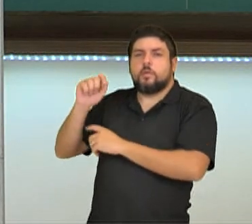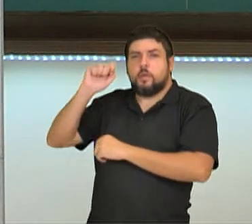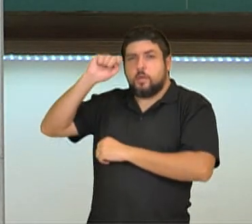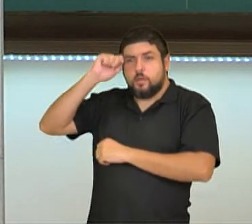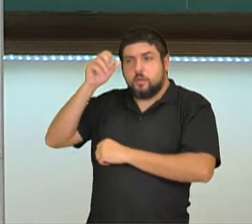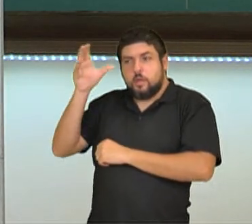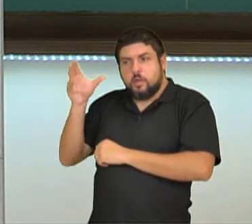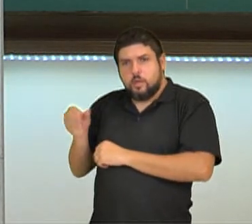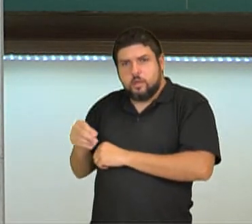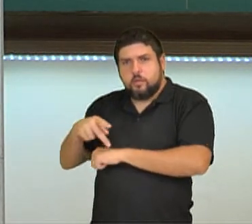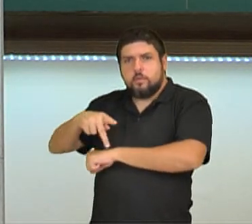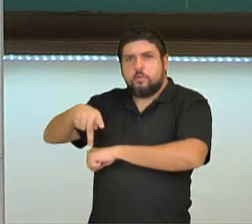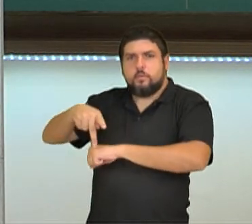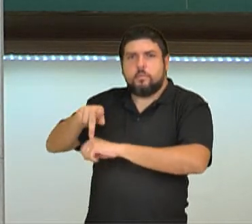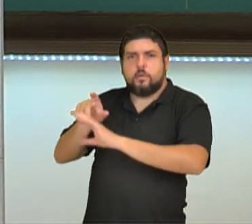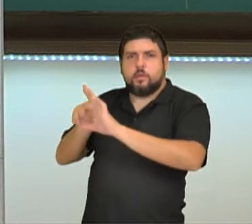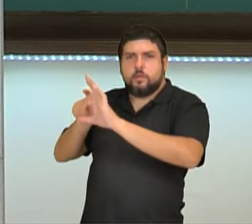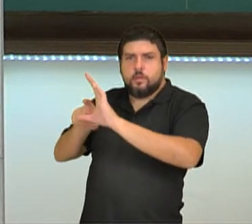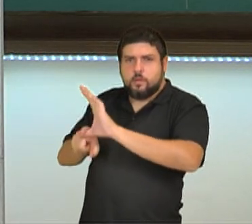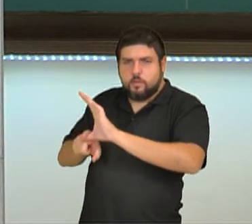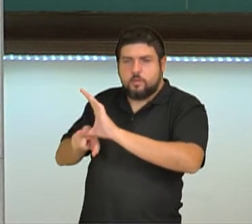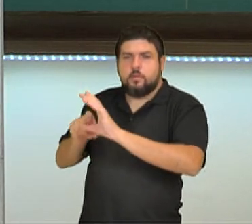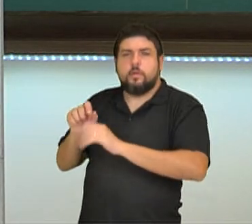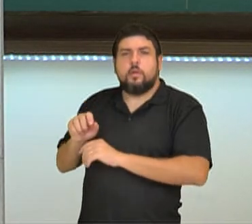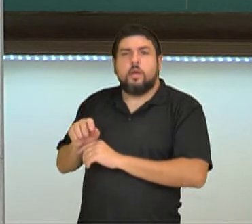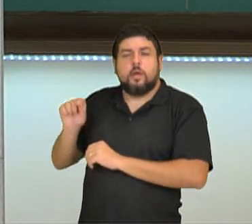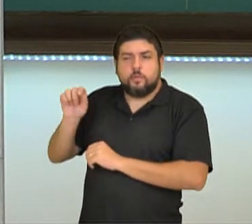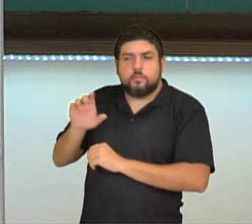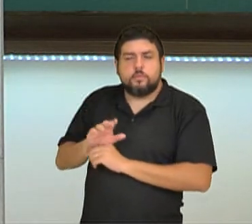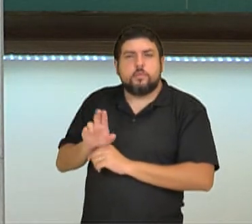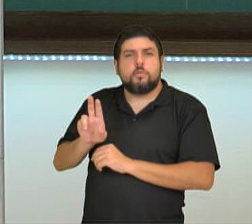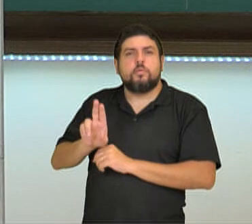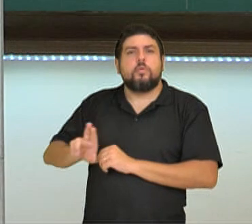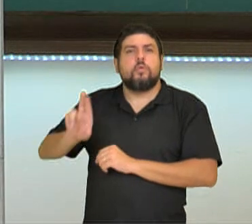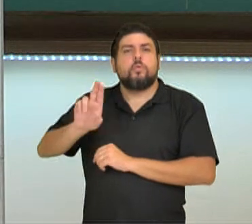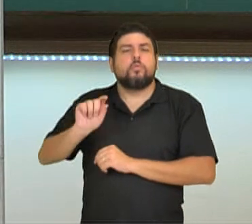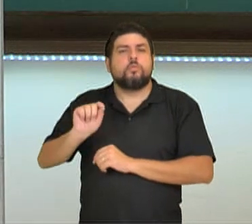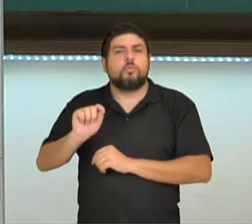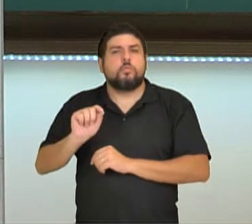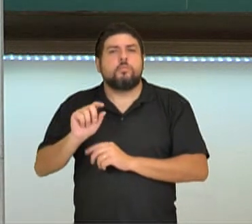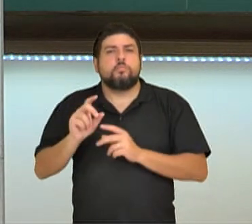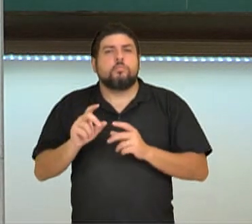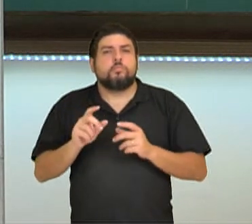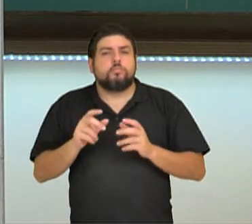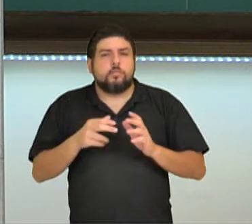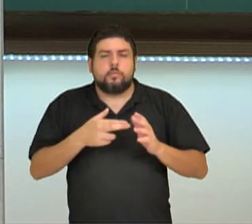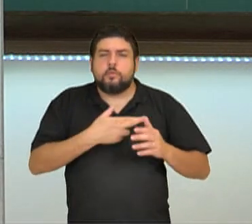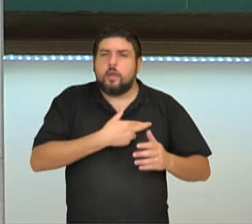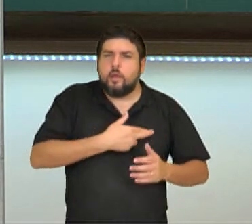da Angola. Lá ele era utilizado em rituais